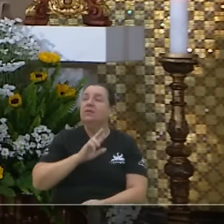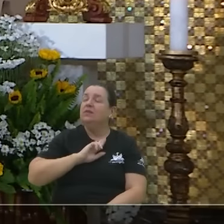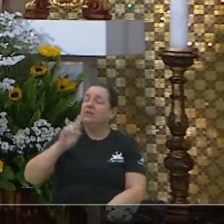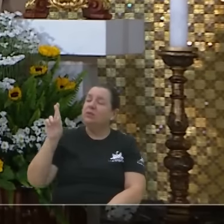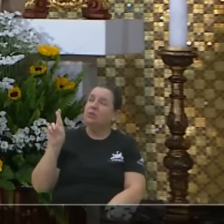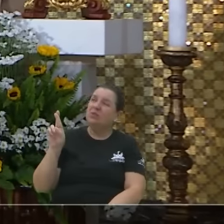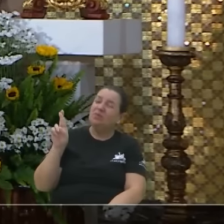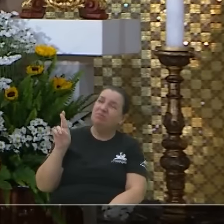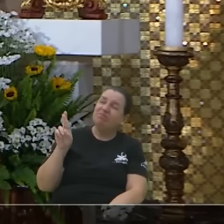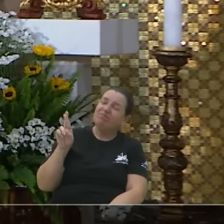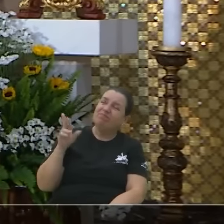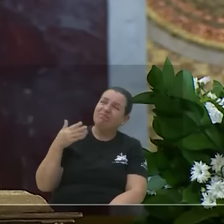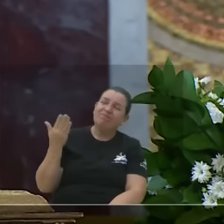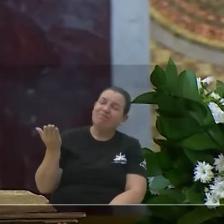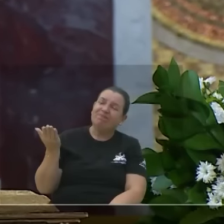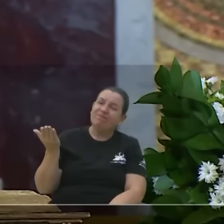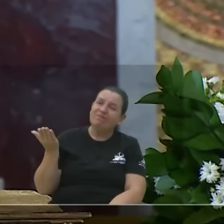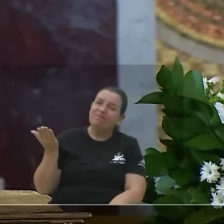Senhor,